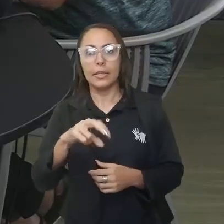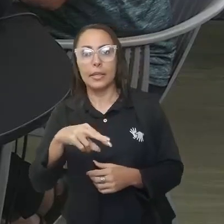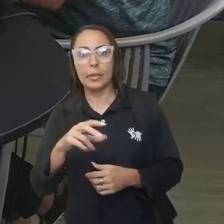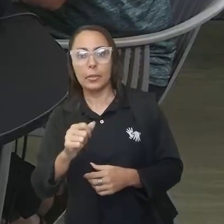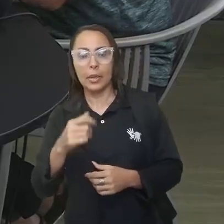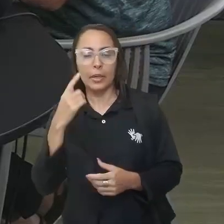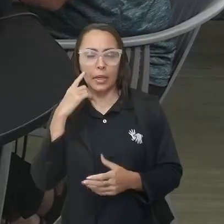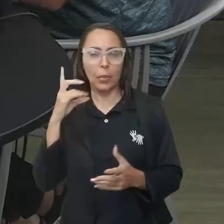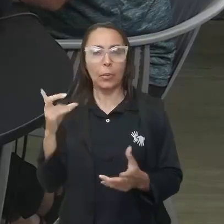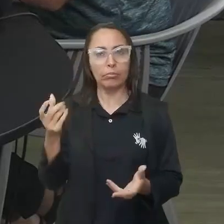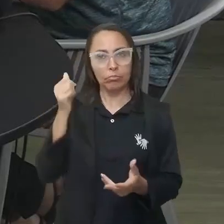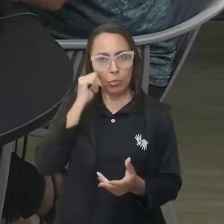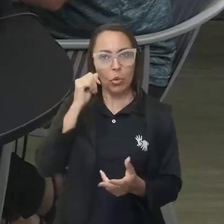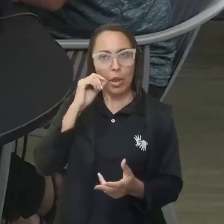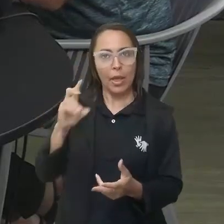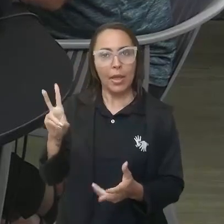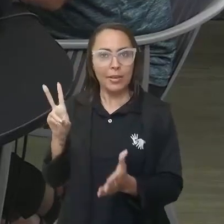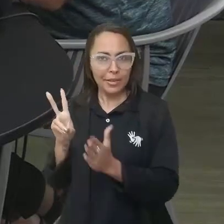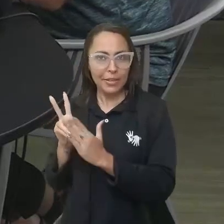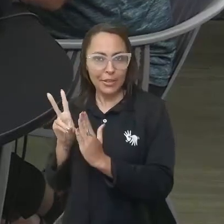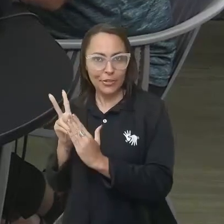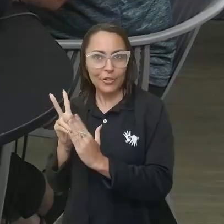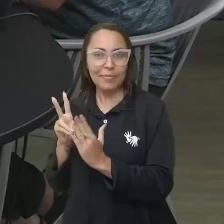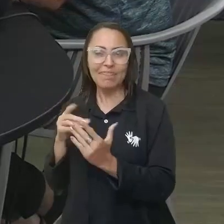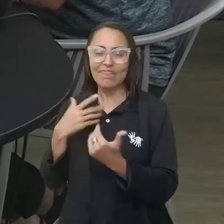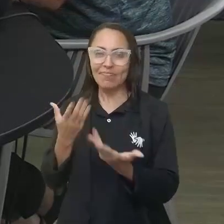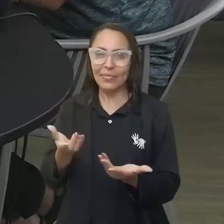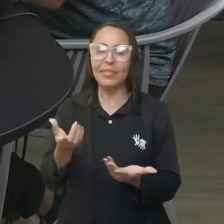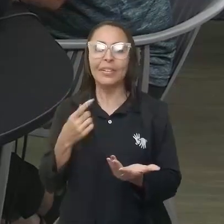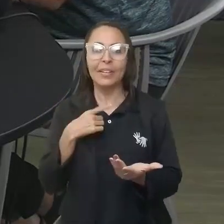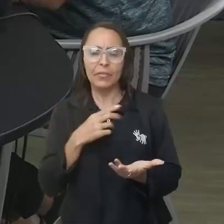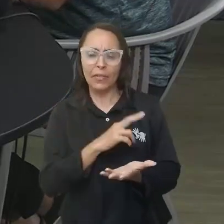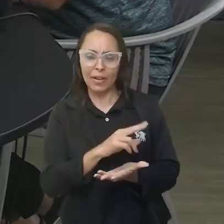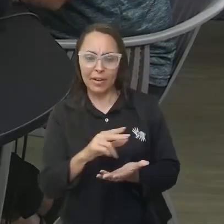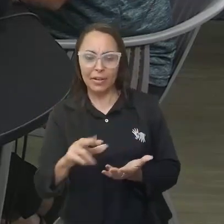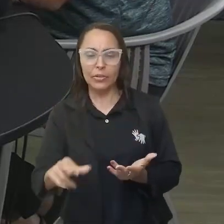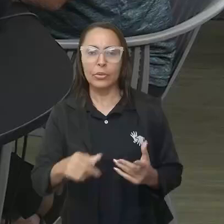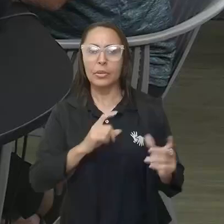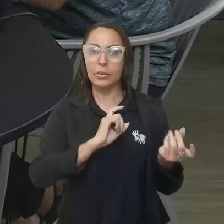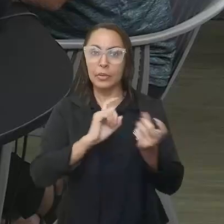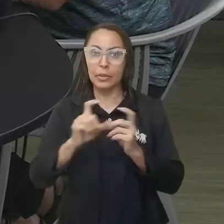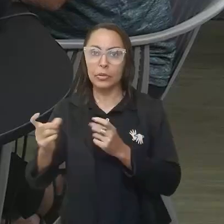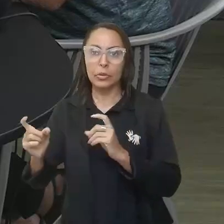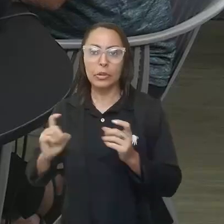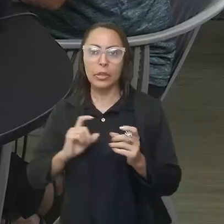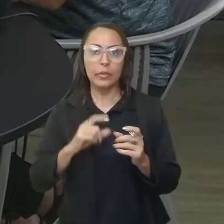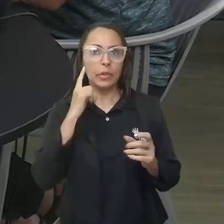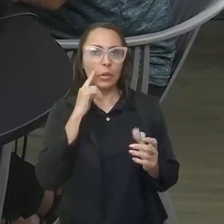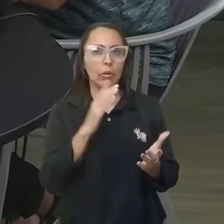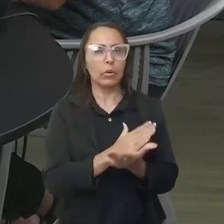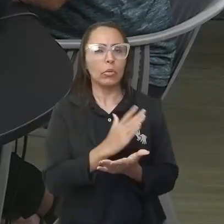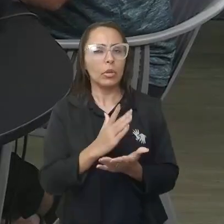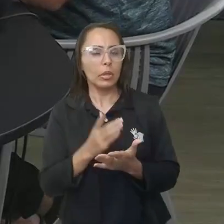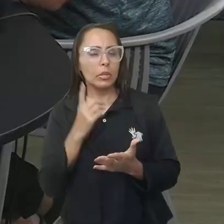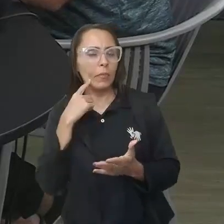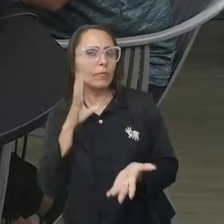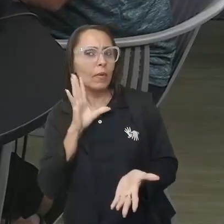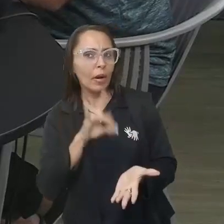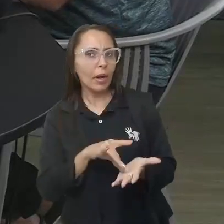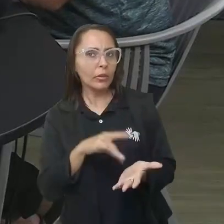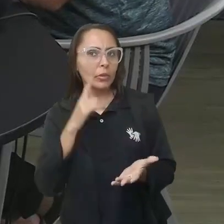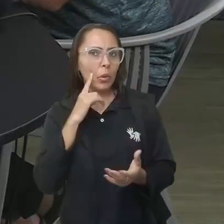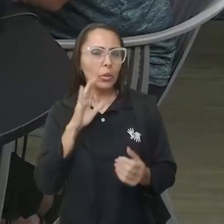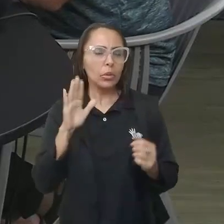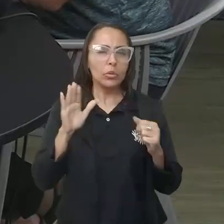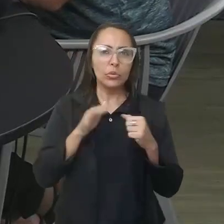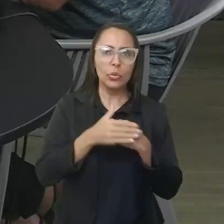ser uma mulher indígena. Então, assim, tem muita coisa que pode ser discutida. Tem coisas que são mais óbvias, tem coisas que estão ali escondidinhas